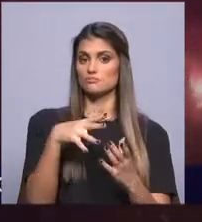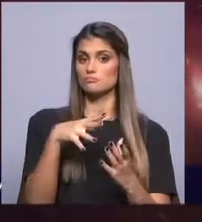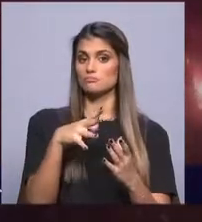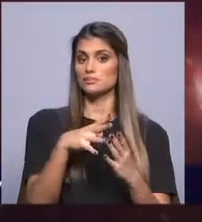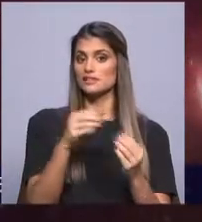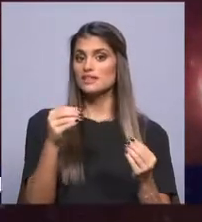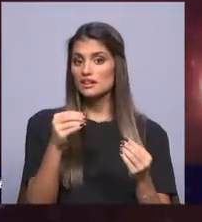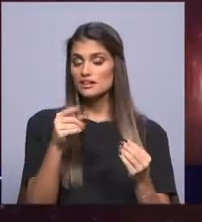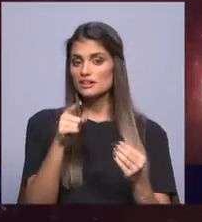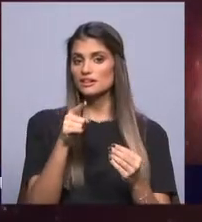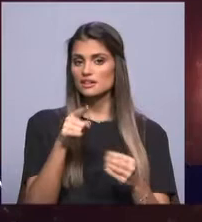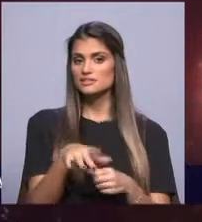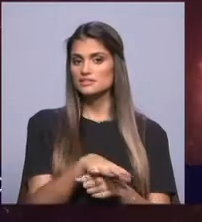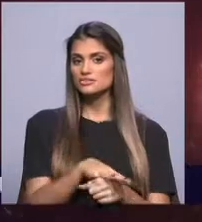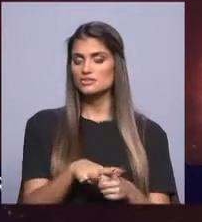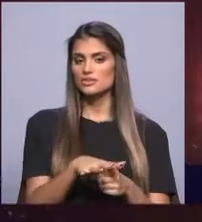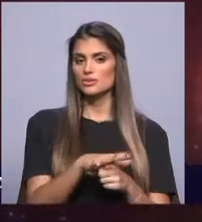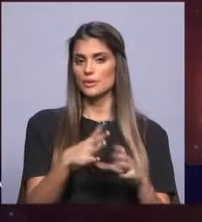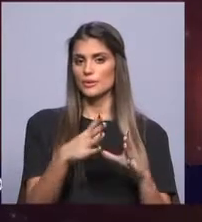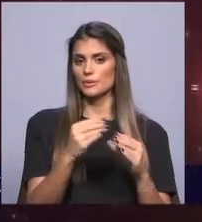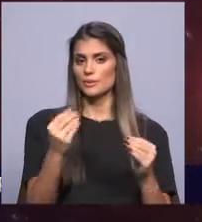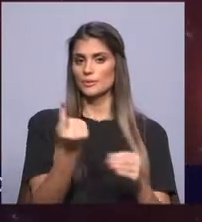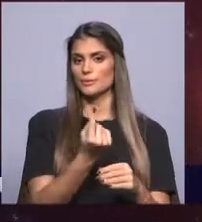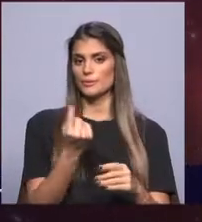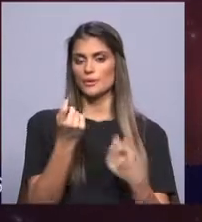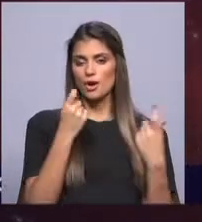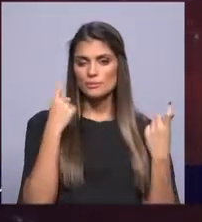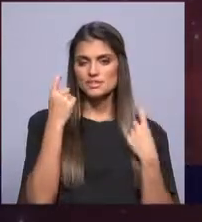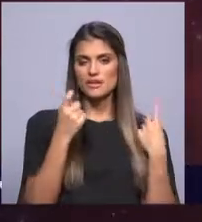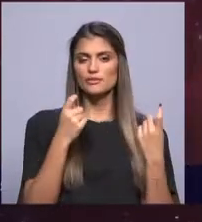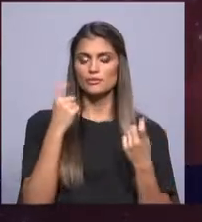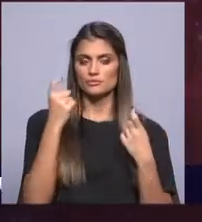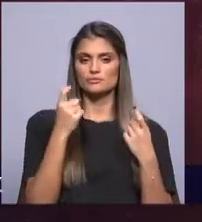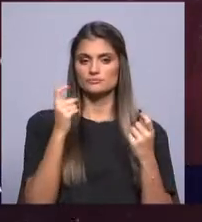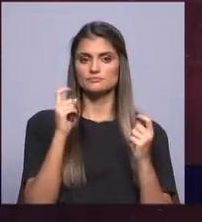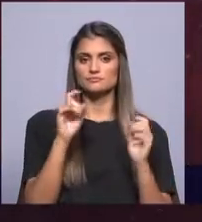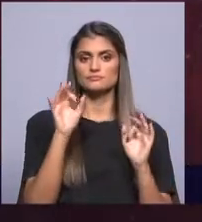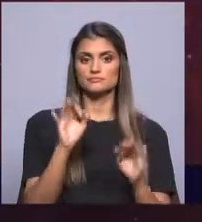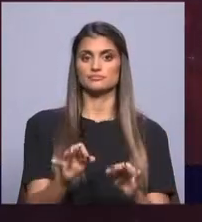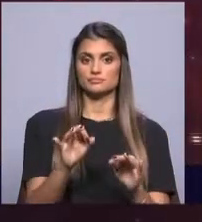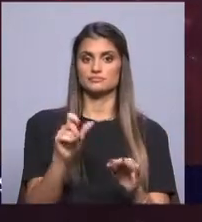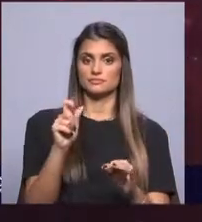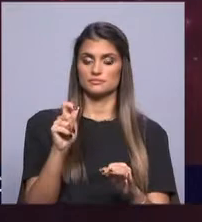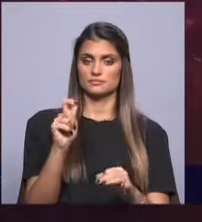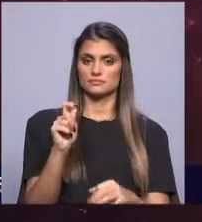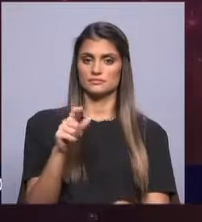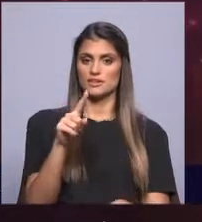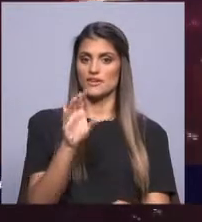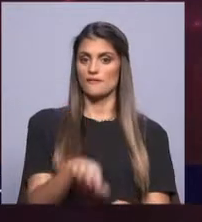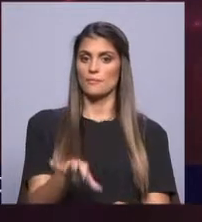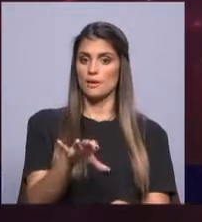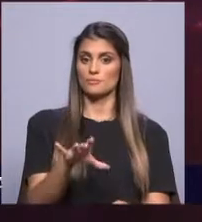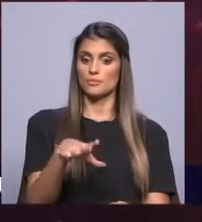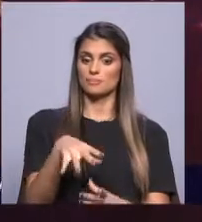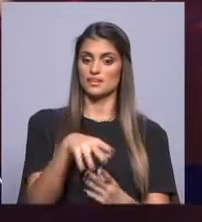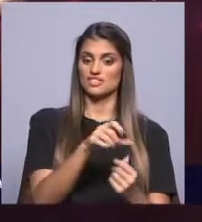sua órbita é mais elíptica do que aquilo que pensavam? O que é certo é que, olha, exoplanetas com formato de rugby é a primeira vez